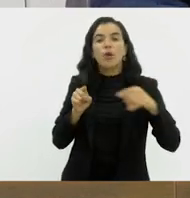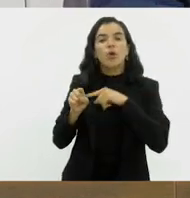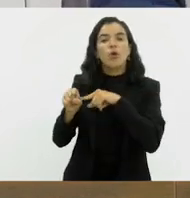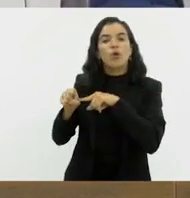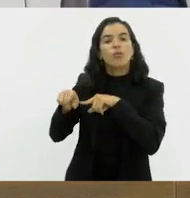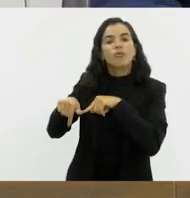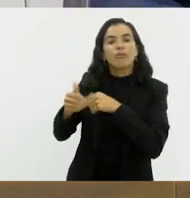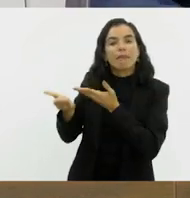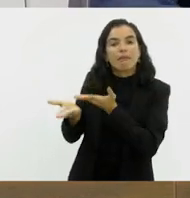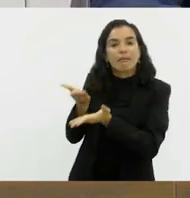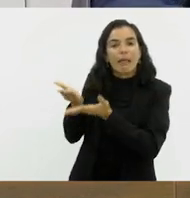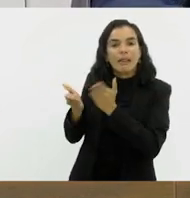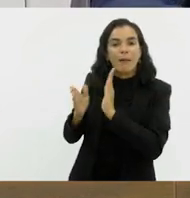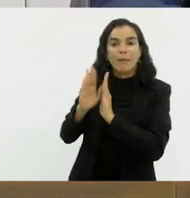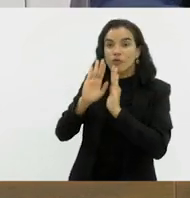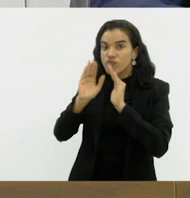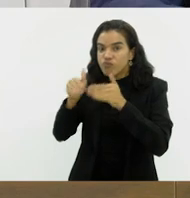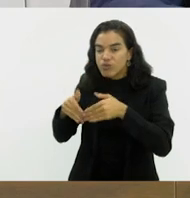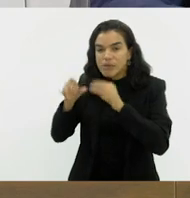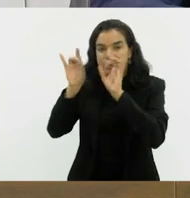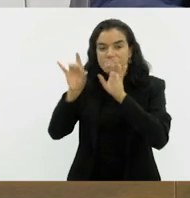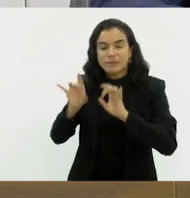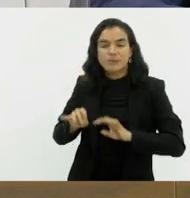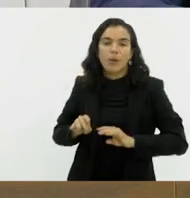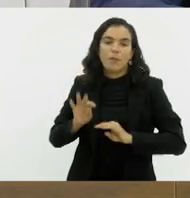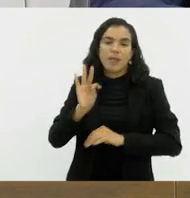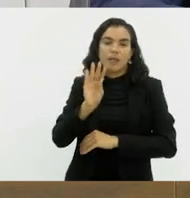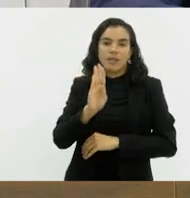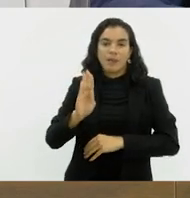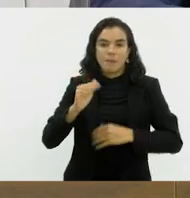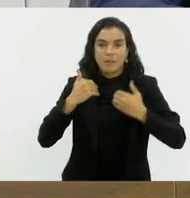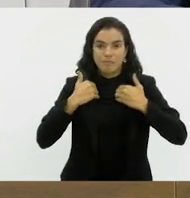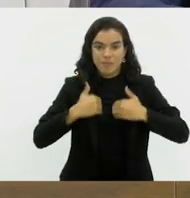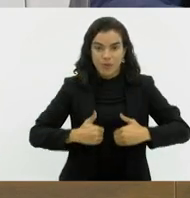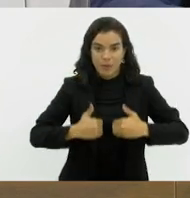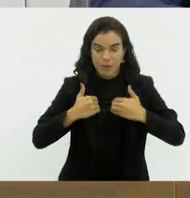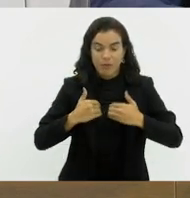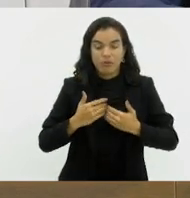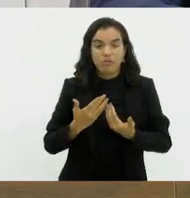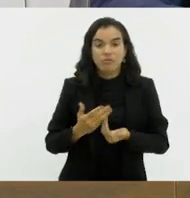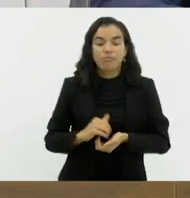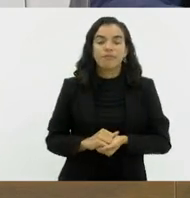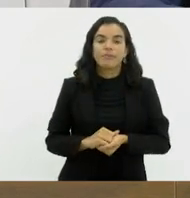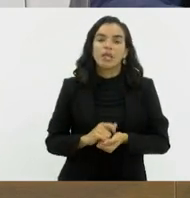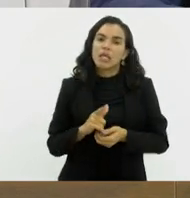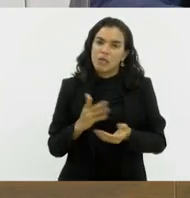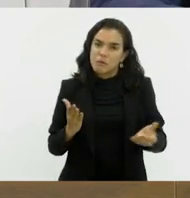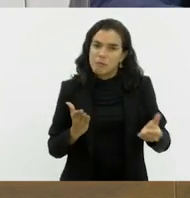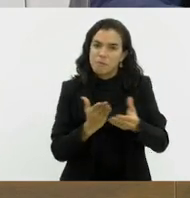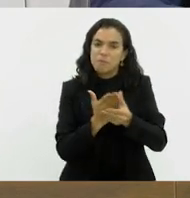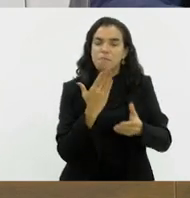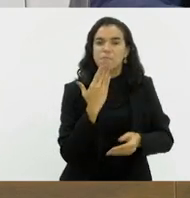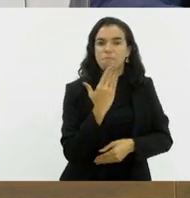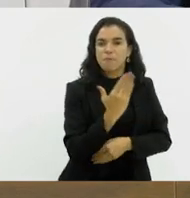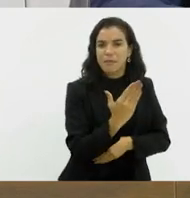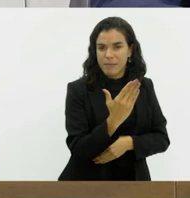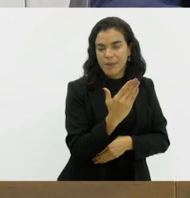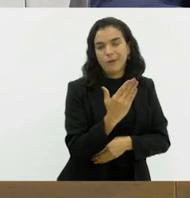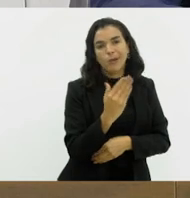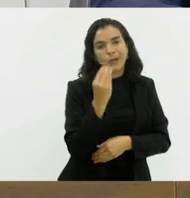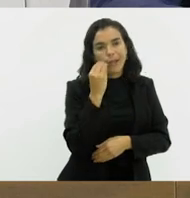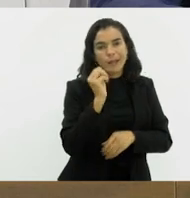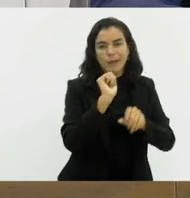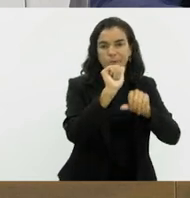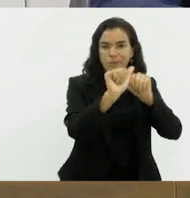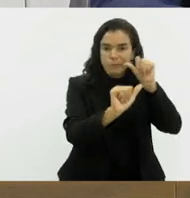tuberculose. Essa questão foi submetida a juízo, numa petição que eu tentei